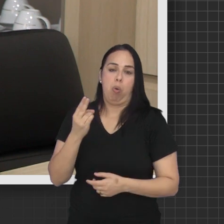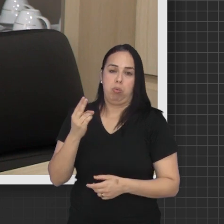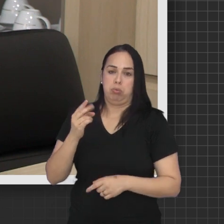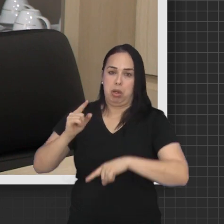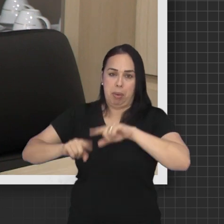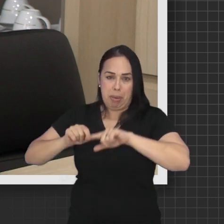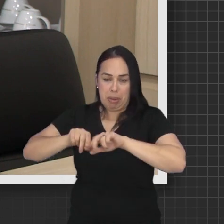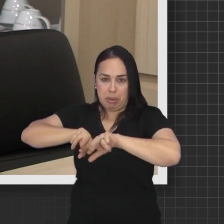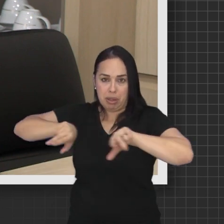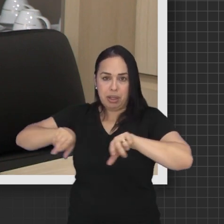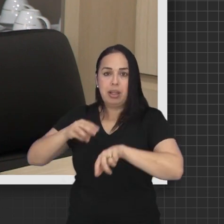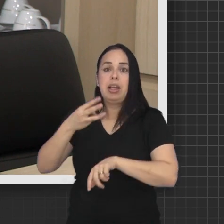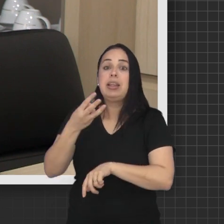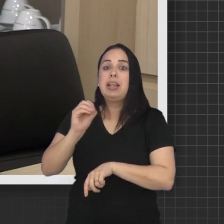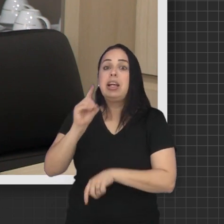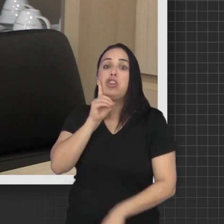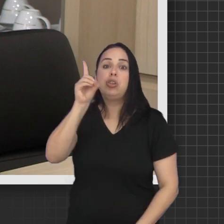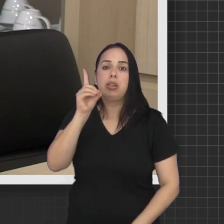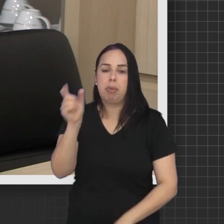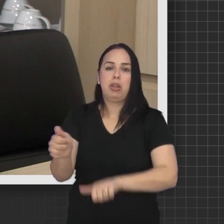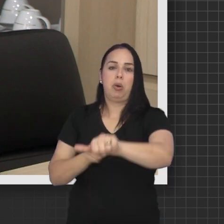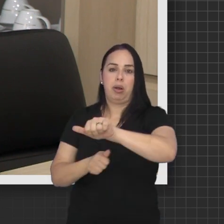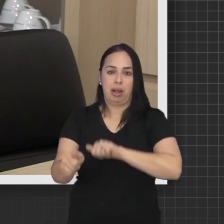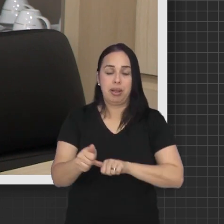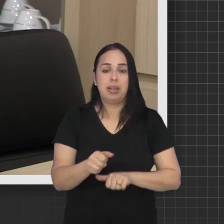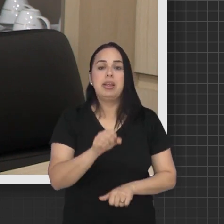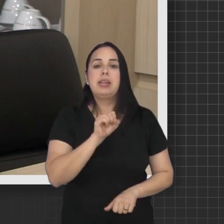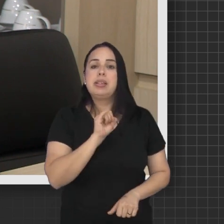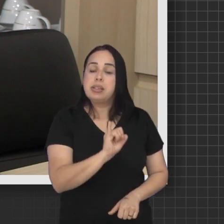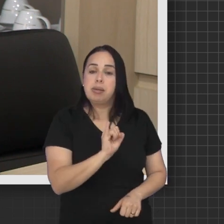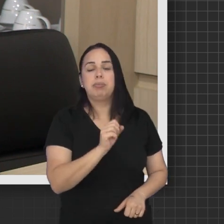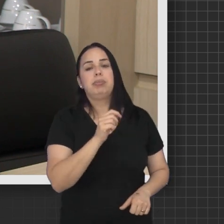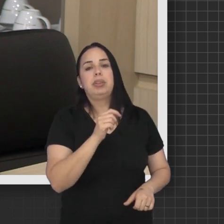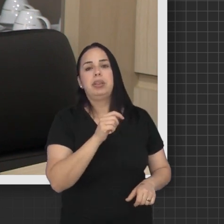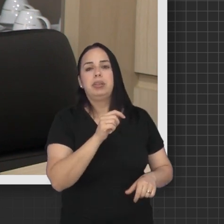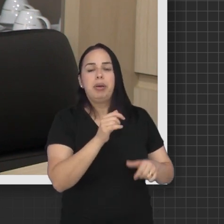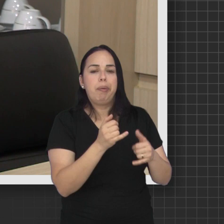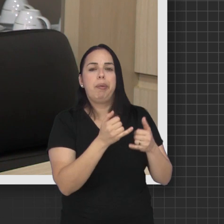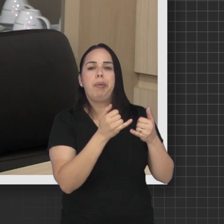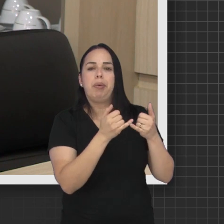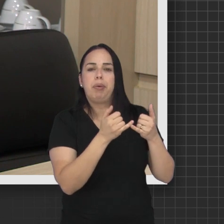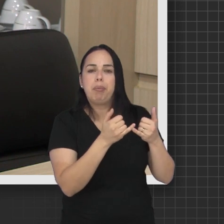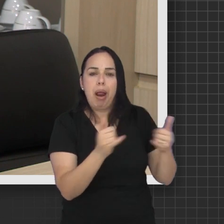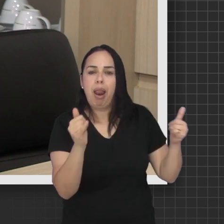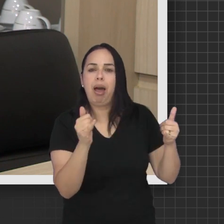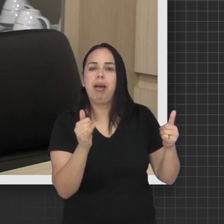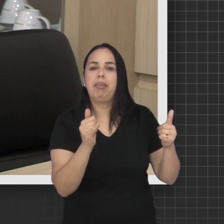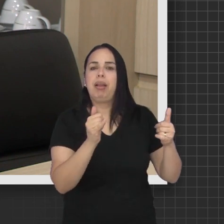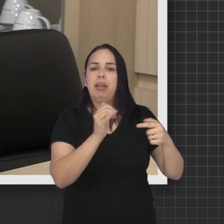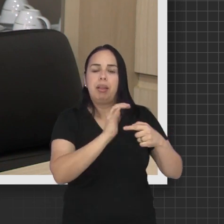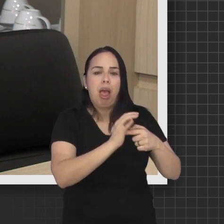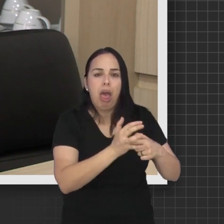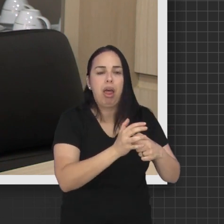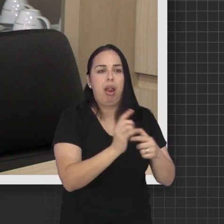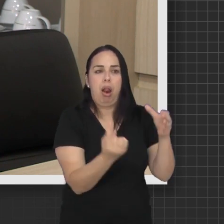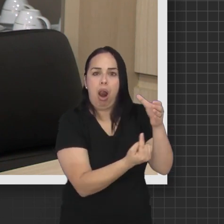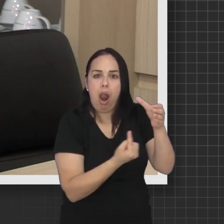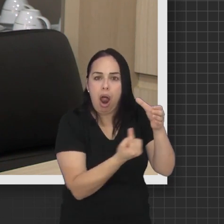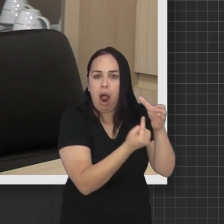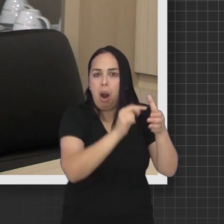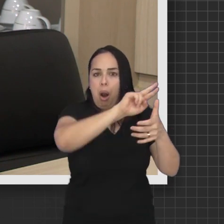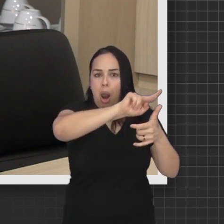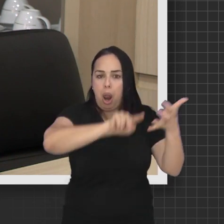ou algum bem não durável, 30 dias para efetuar a troca. Quando a gente está falando de um bem durável, então um eletrodoméstico que apresentou